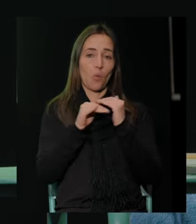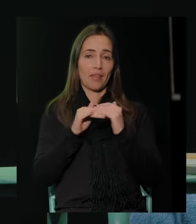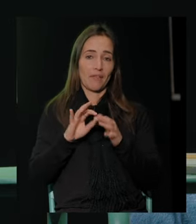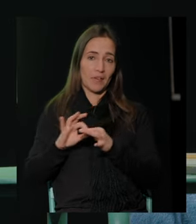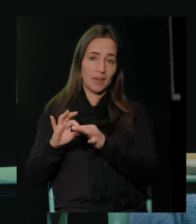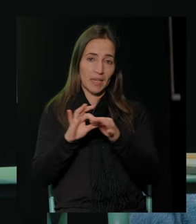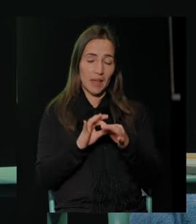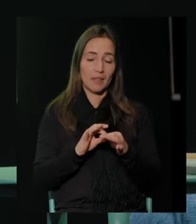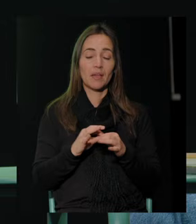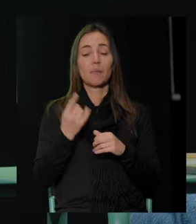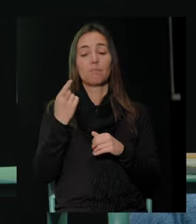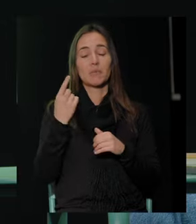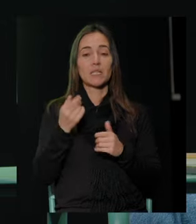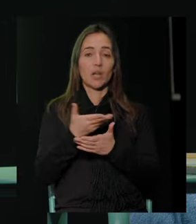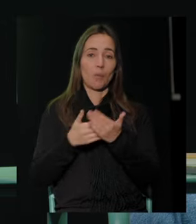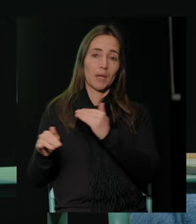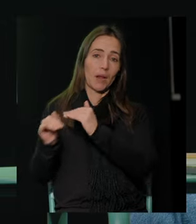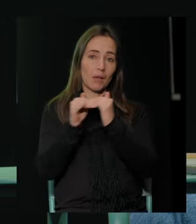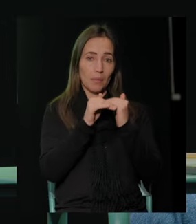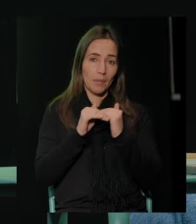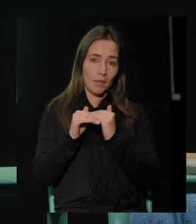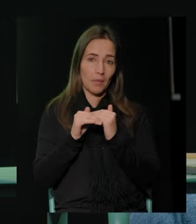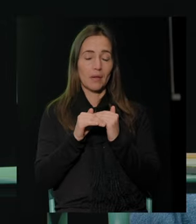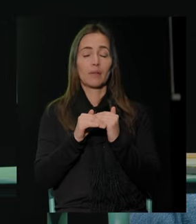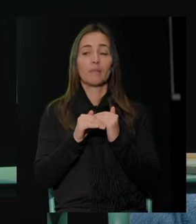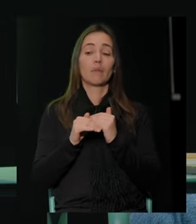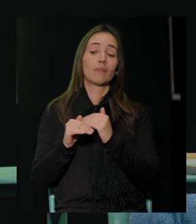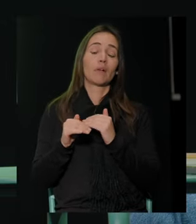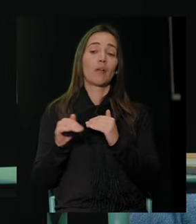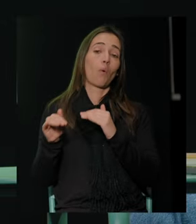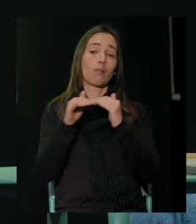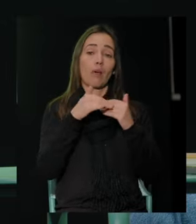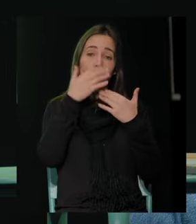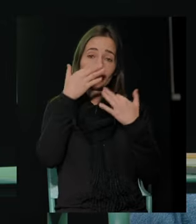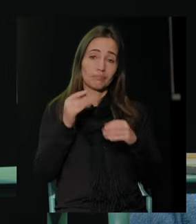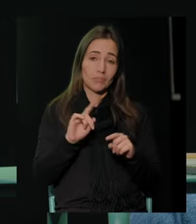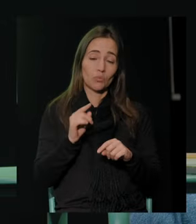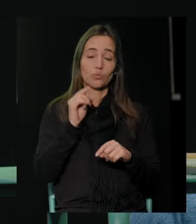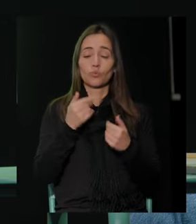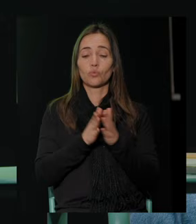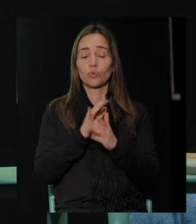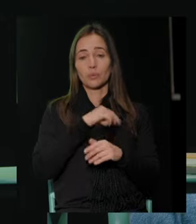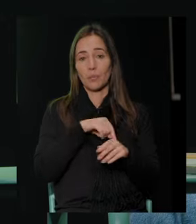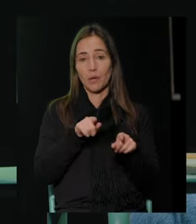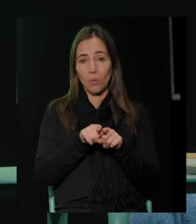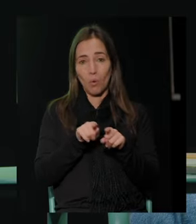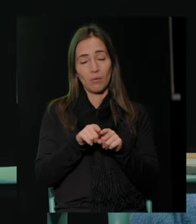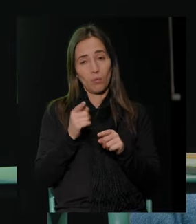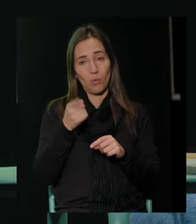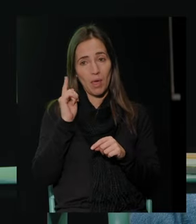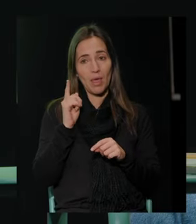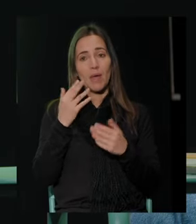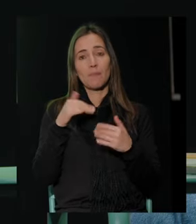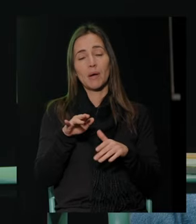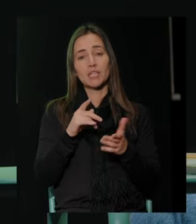igualdade económica, que não se traduz evidentemente numa igualdade plena, que todos recebem o mesmo, não, longe disso, mas enfim, uma certa